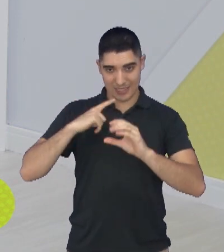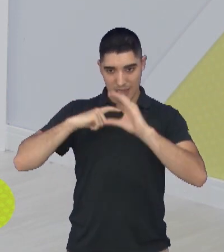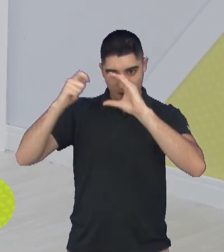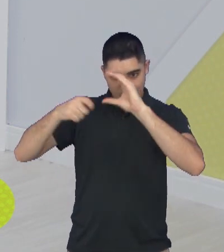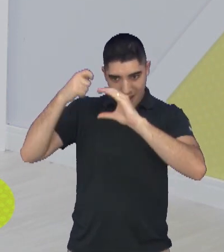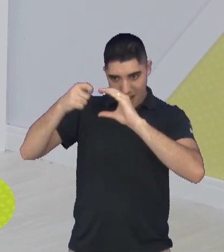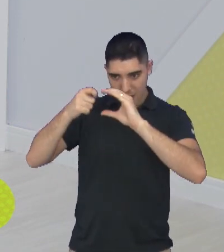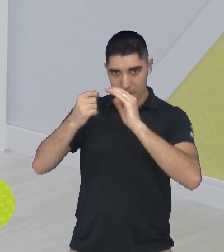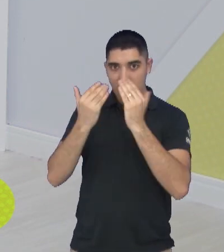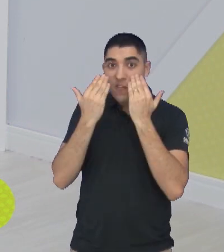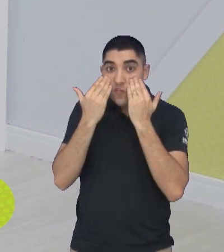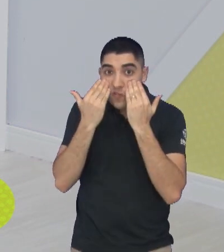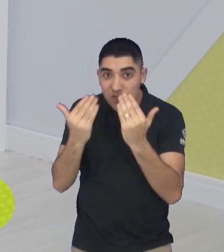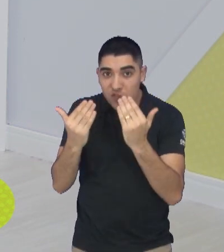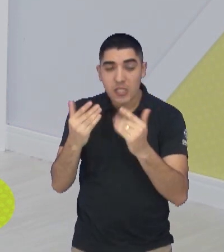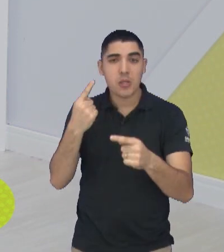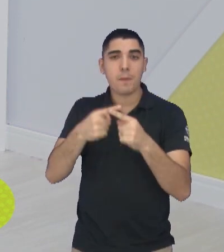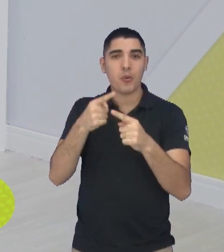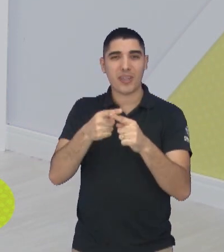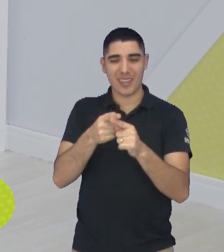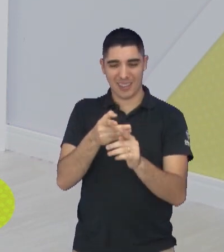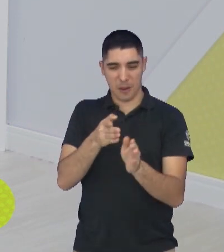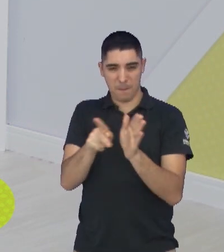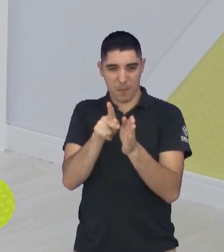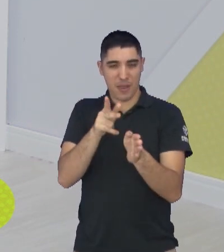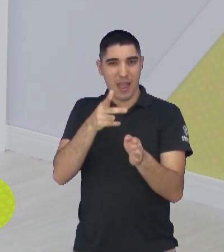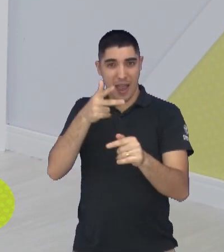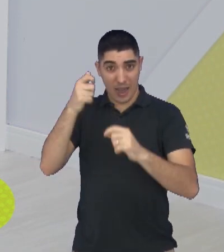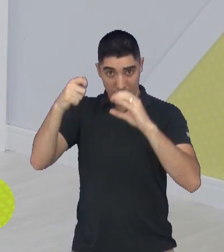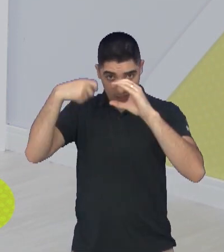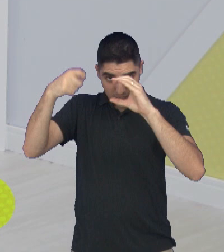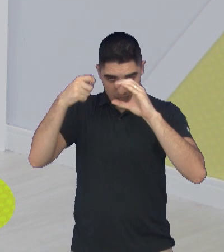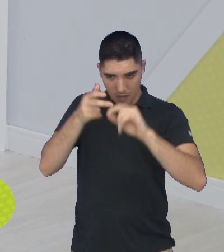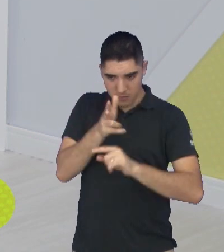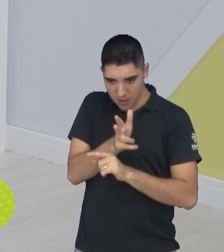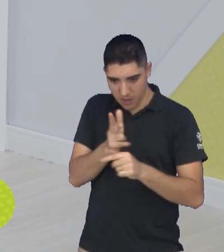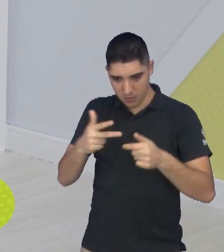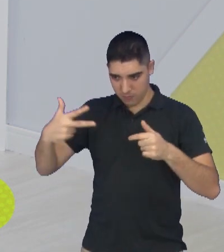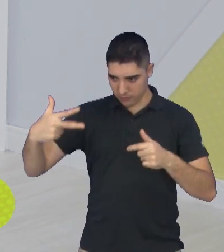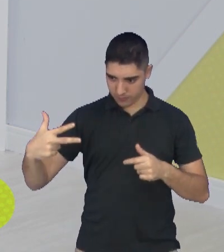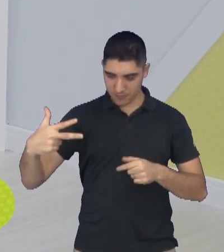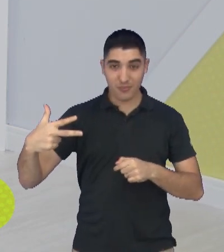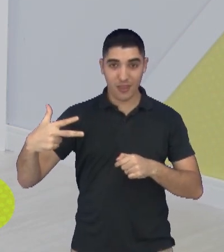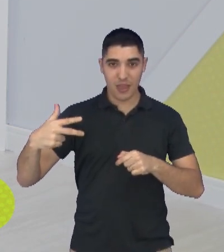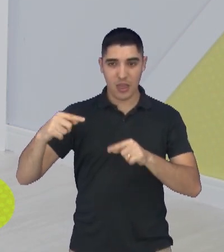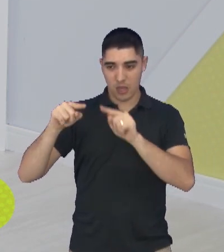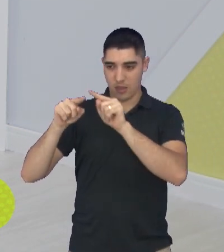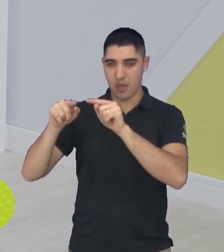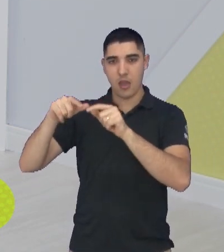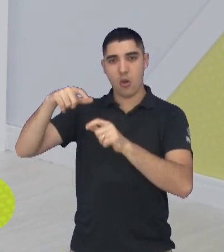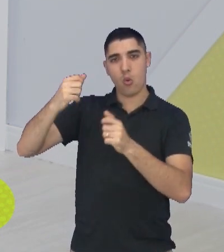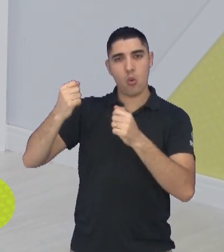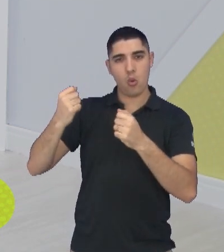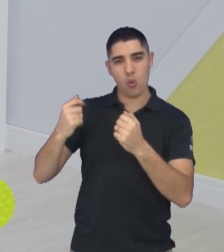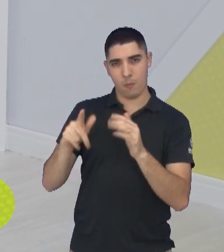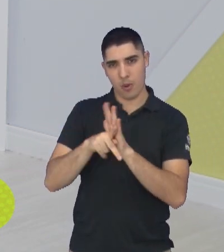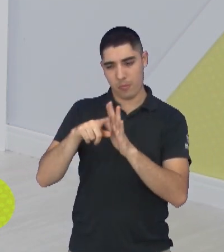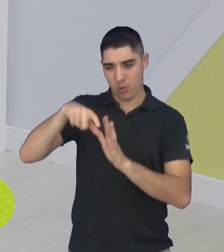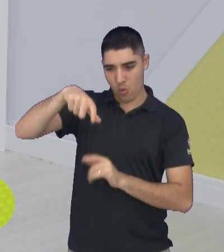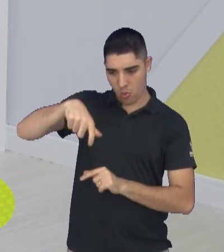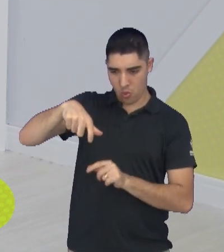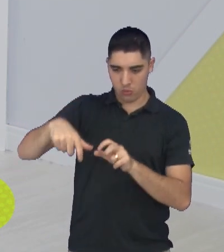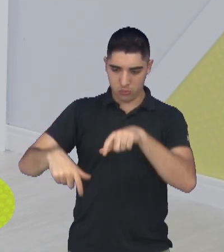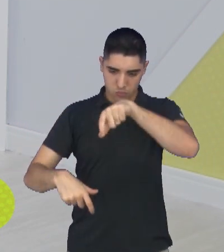resolveria todo o problema, porque pela lateral você não consegue ter a noção realmente se pegou ou não. Uma câmera frontal, que deveria ter, porque se você vai com o VAR, você tem que ter todas